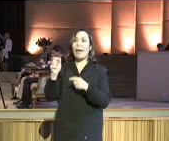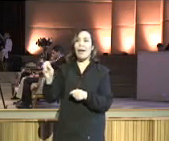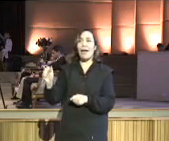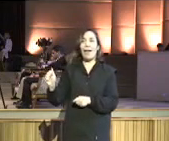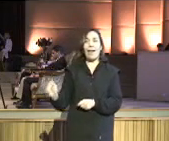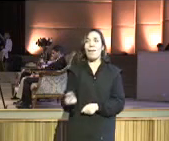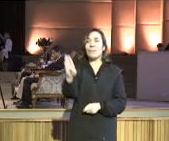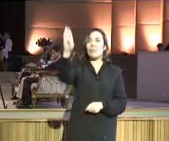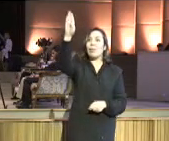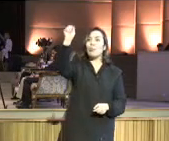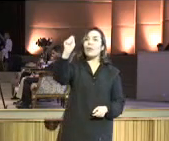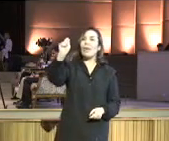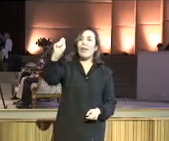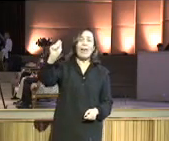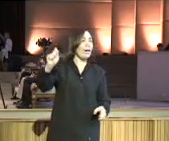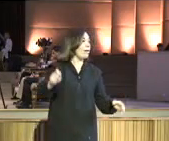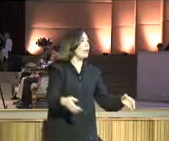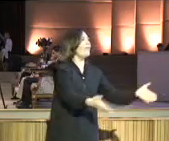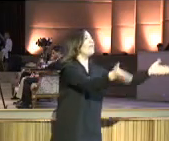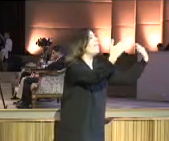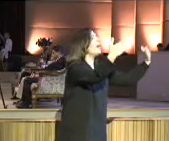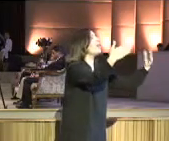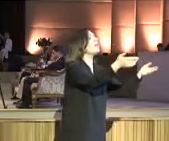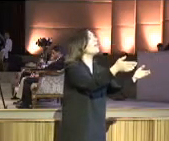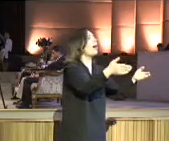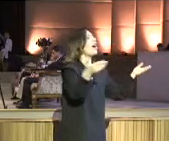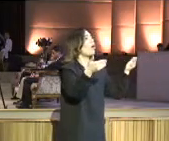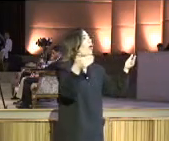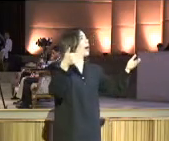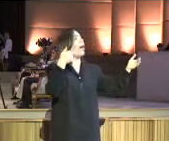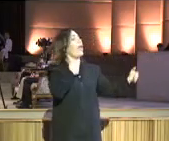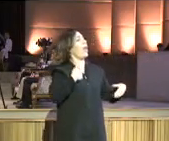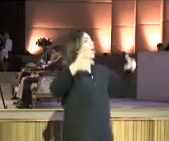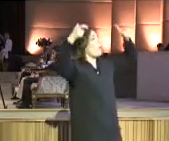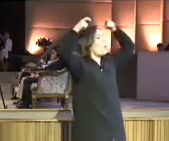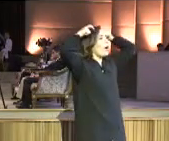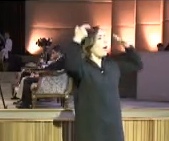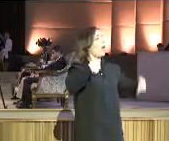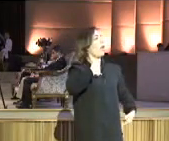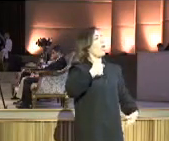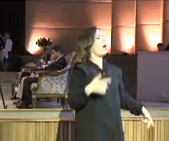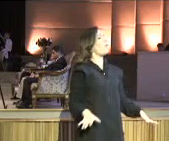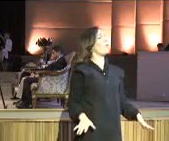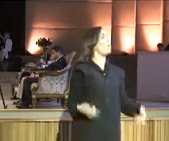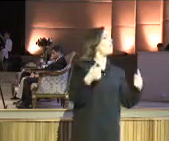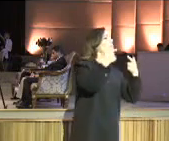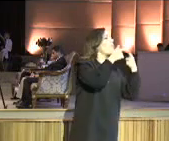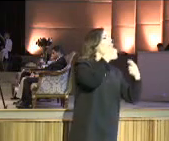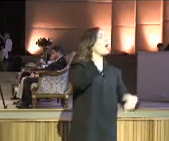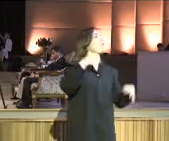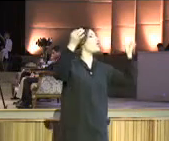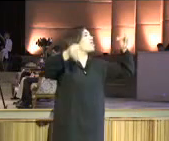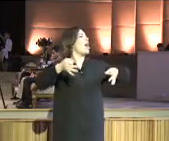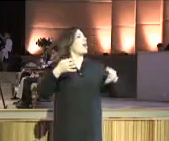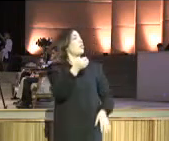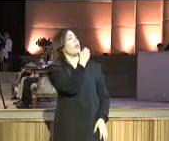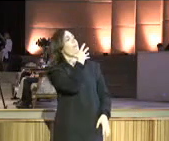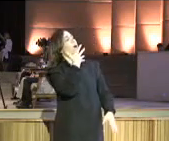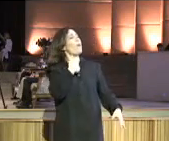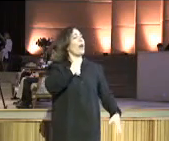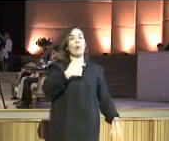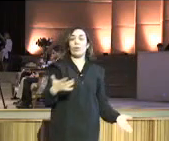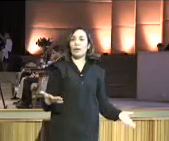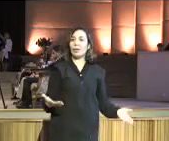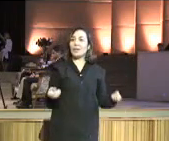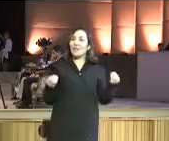vez Aitofel dá um conselho, dizendo que para que todo o povo soubesse que não